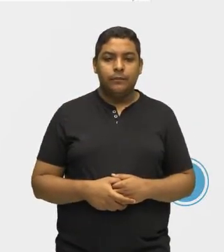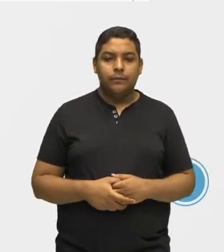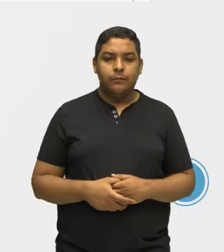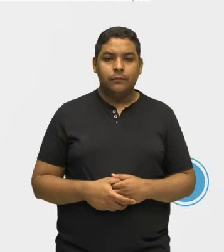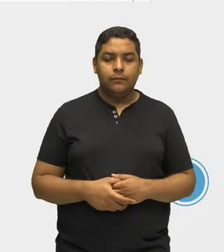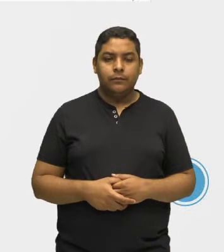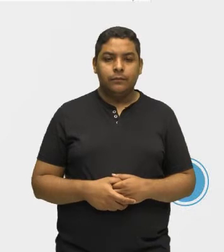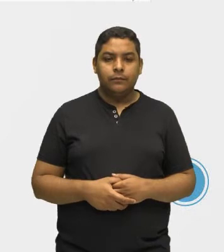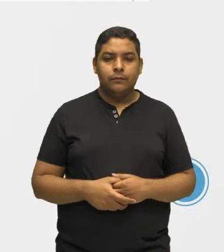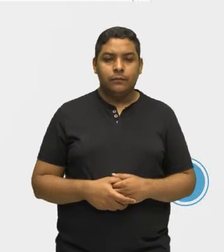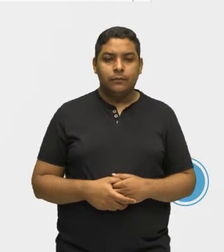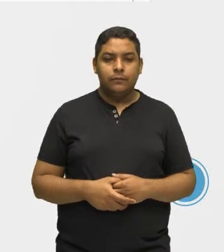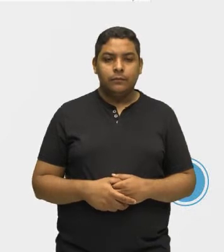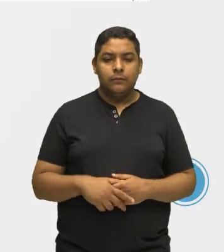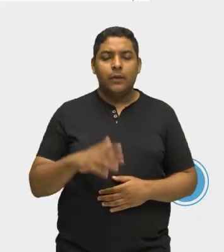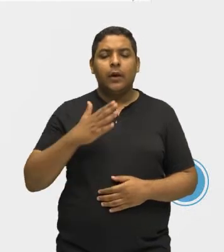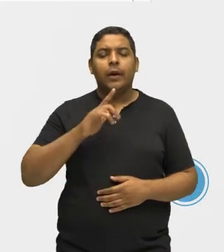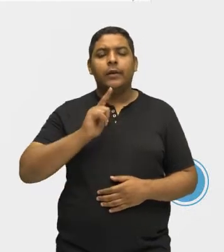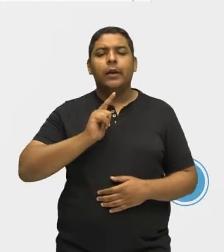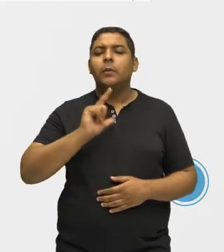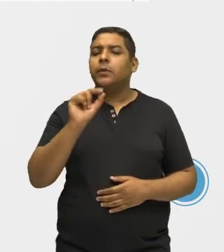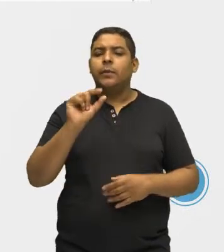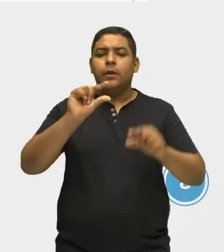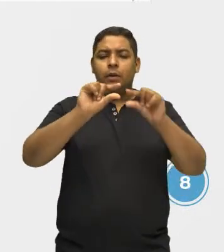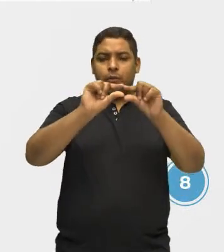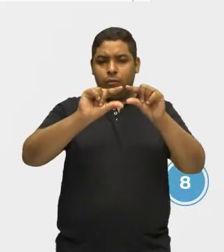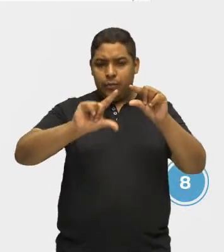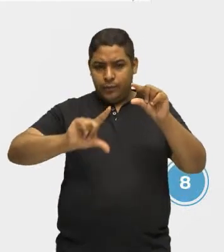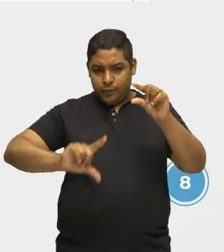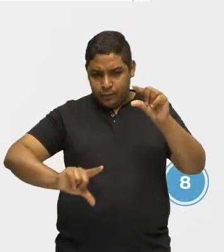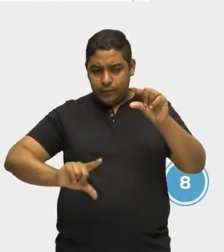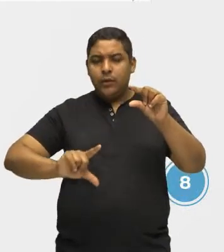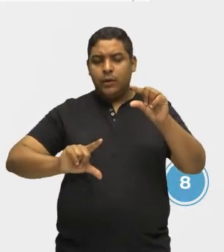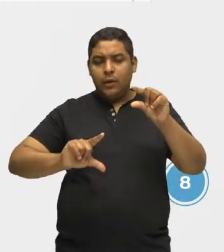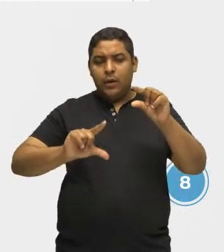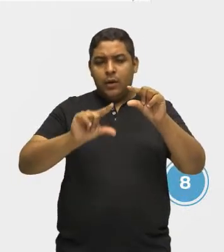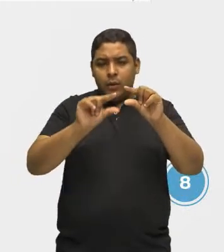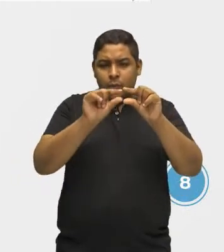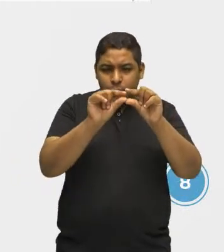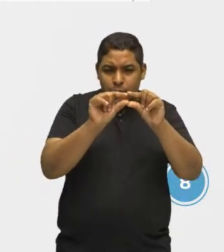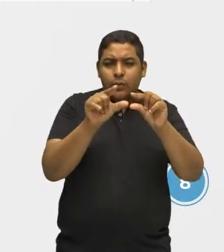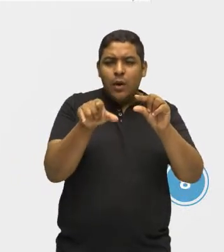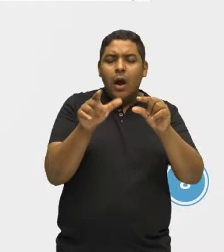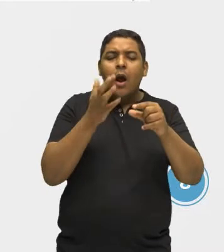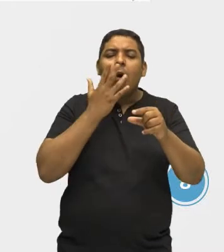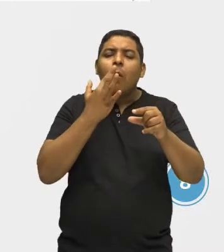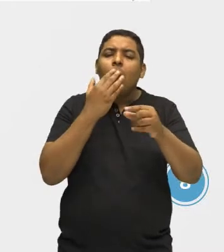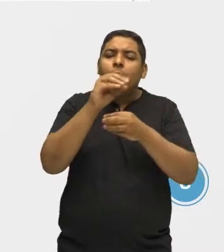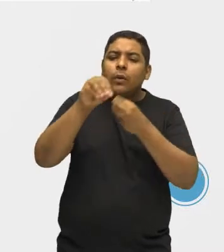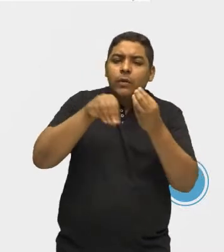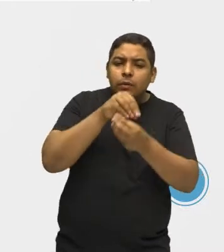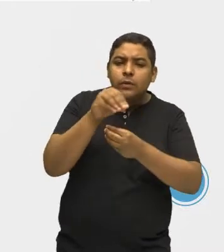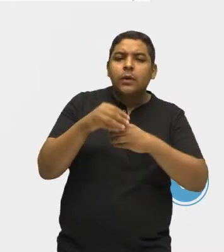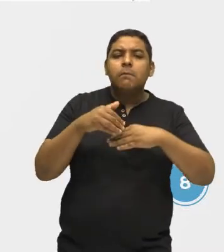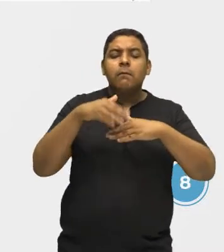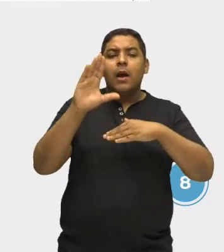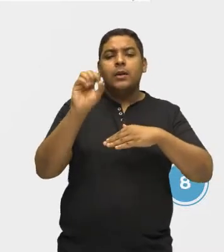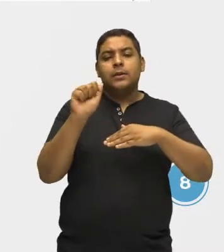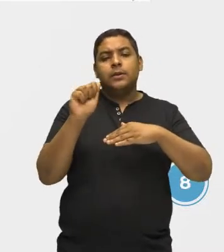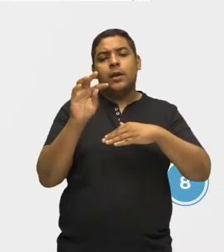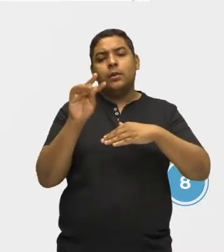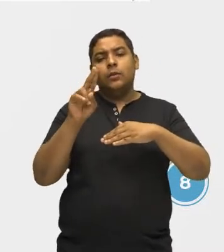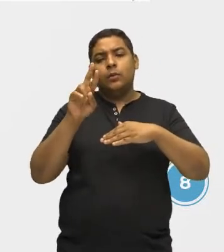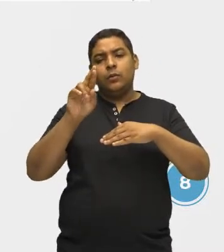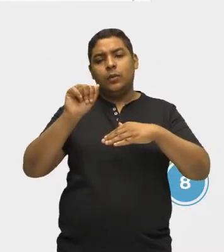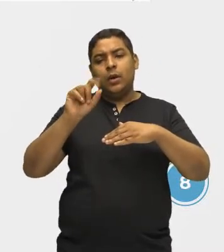menos mistura de cores, quanto mais pura ela for, mais saturada será essa cor. Aí nós